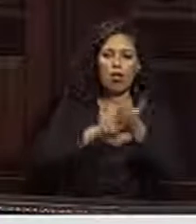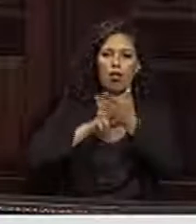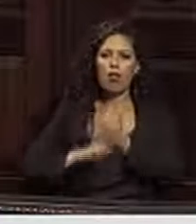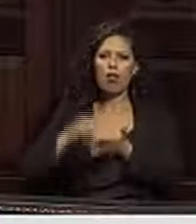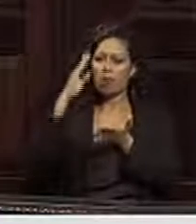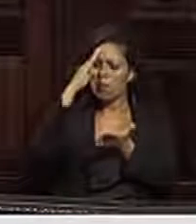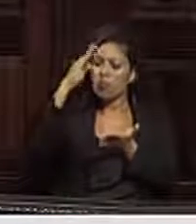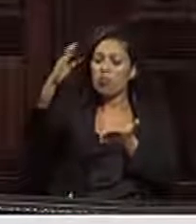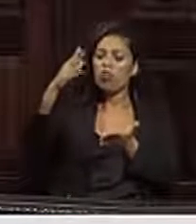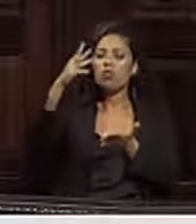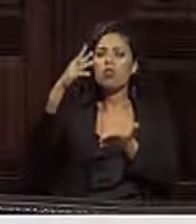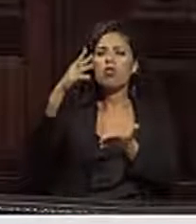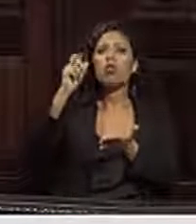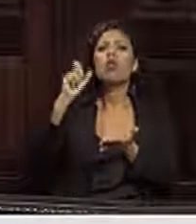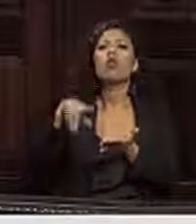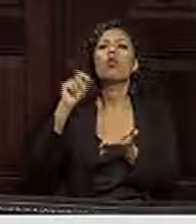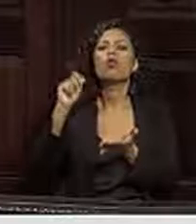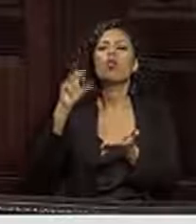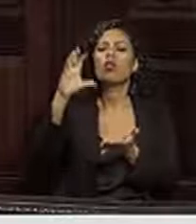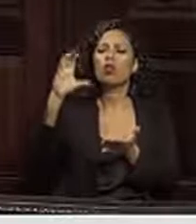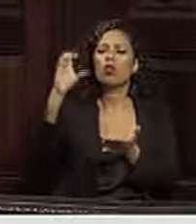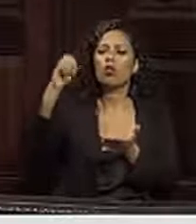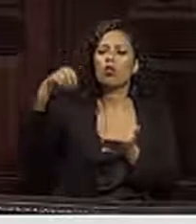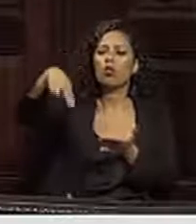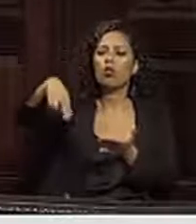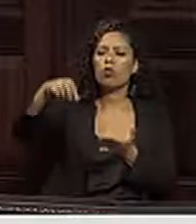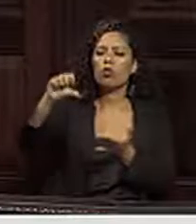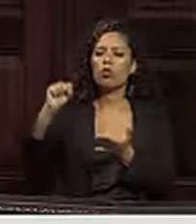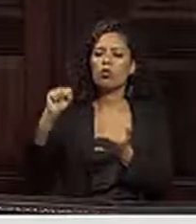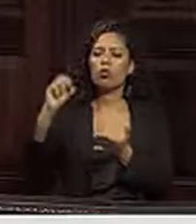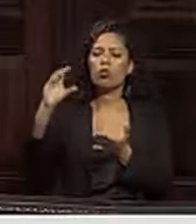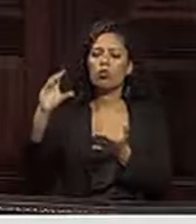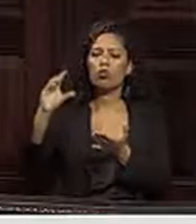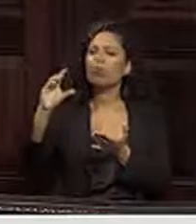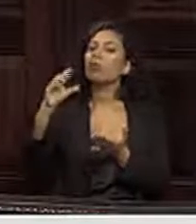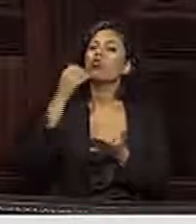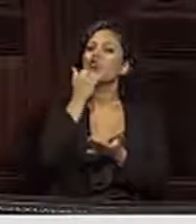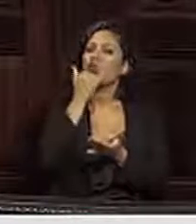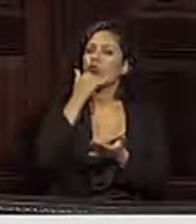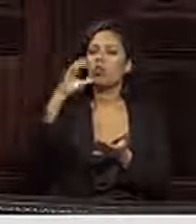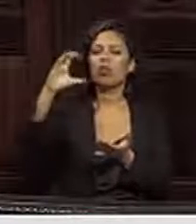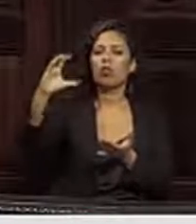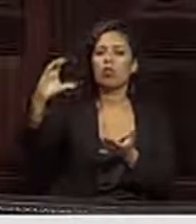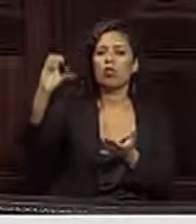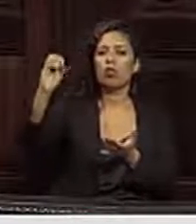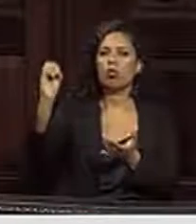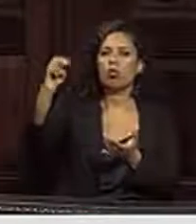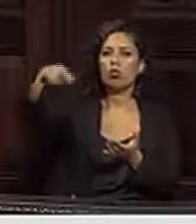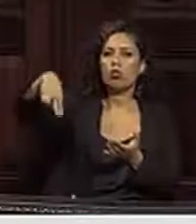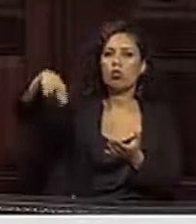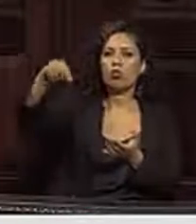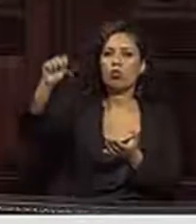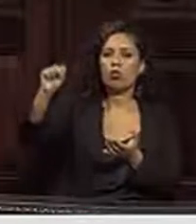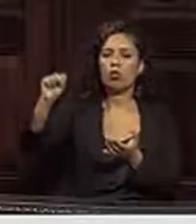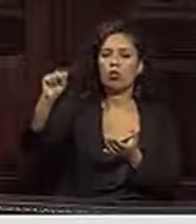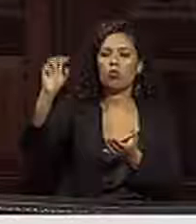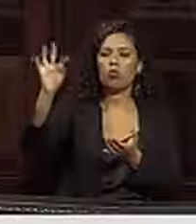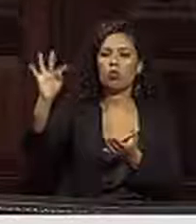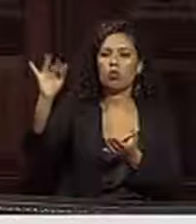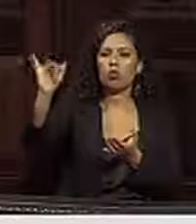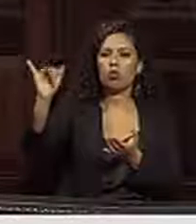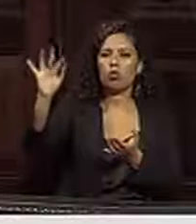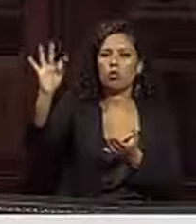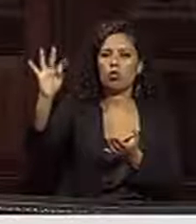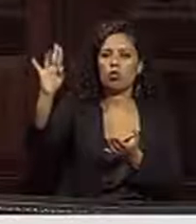Eu quero me pautar, senhor presidente, somente no que está na lei. Eu não quero me pautar quem está certo, quem